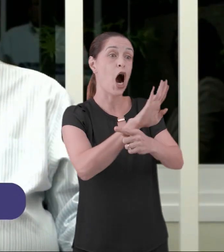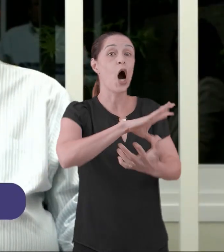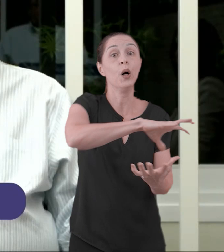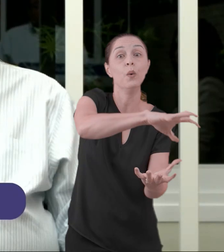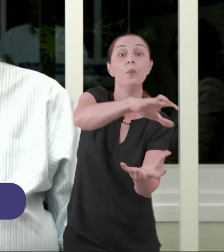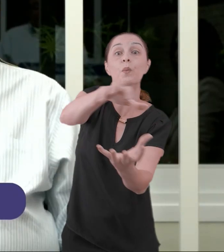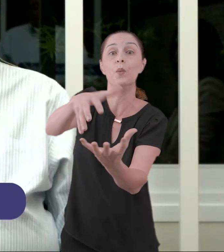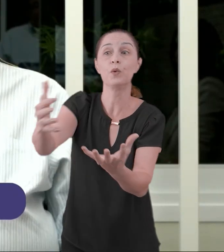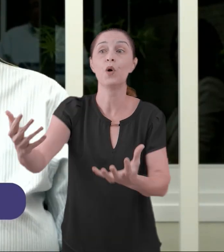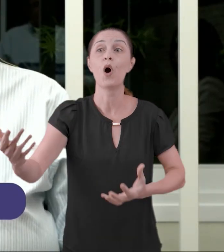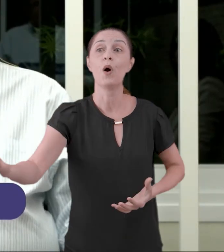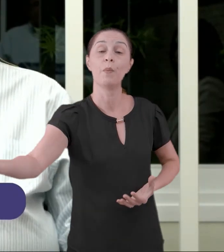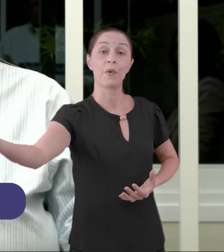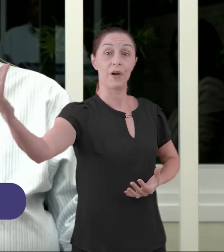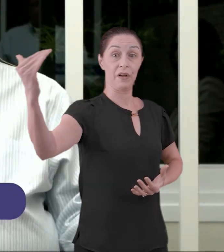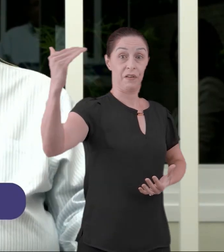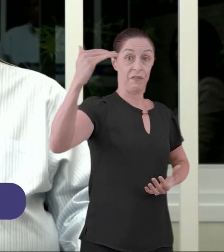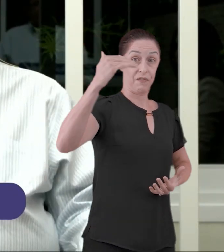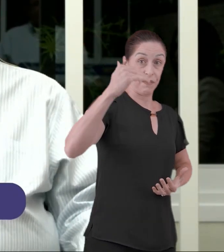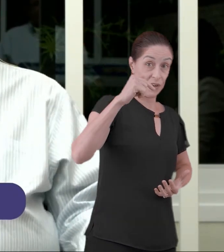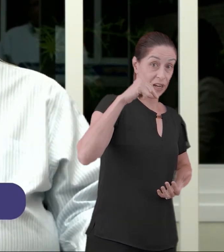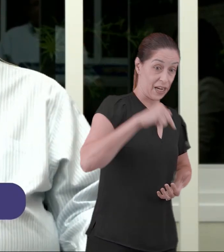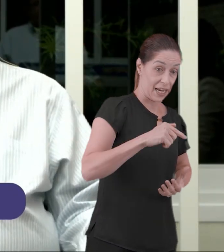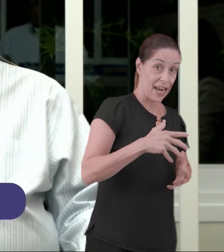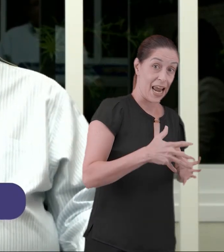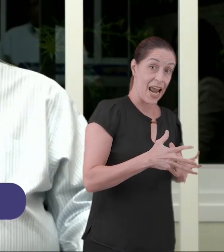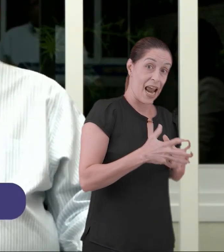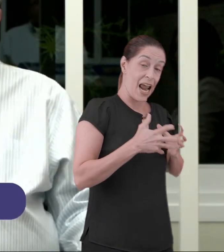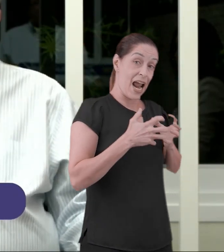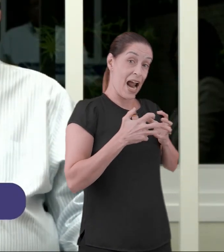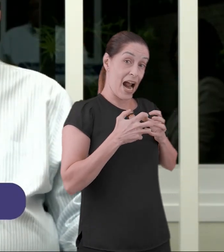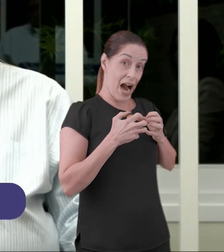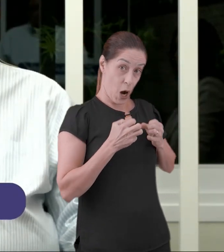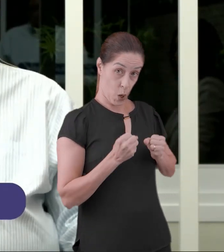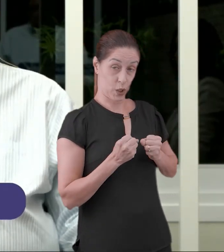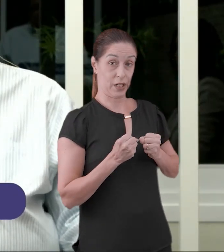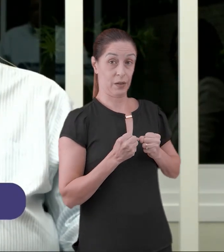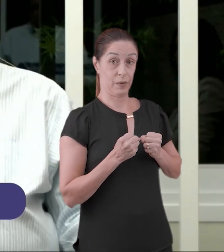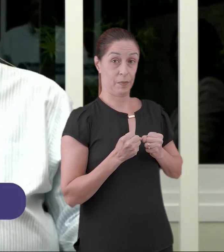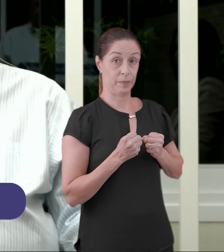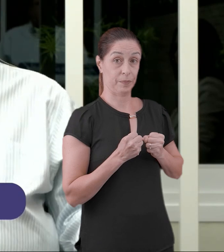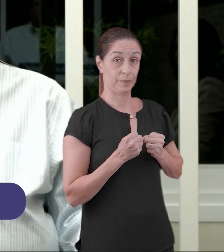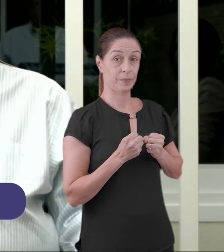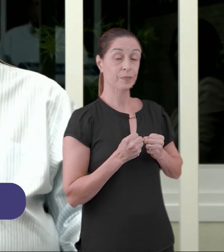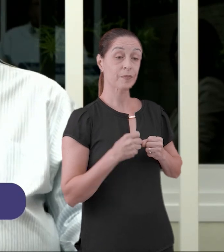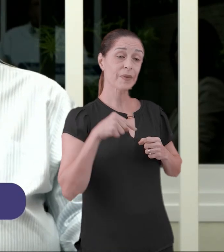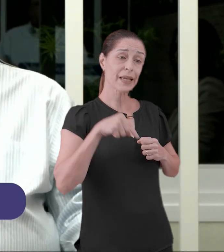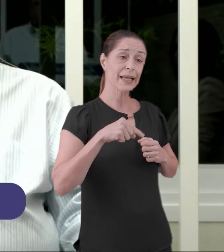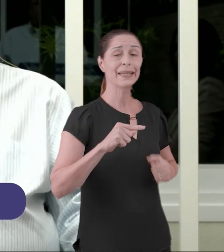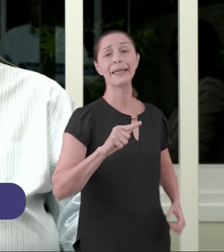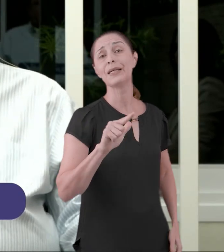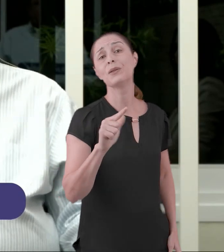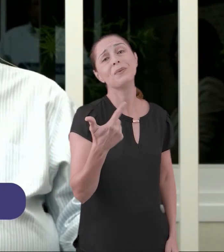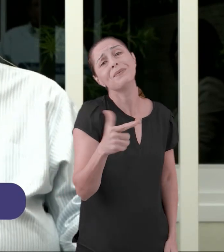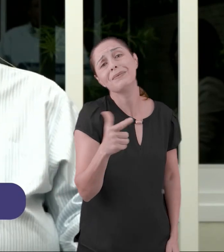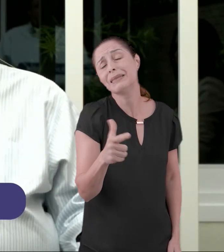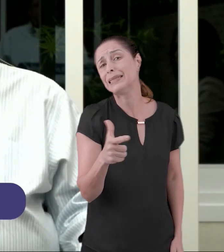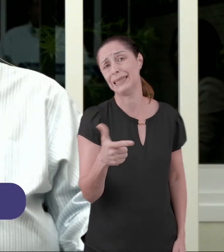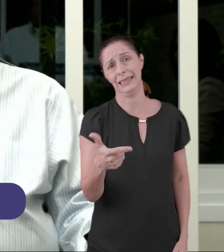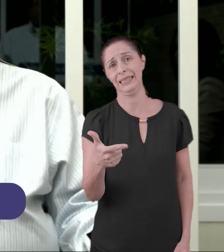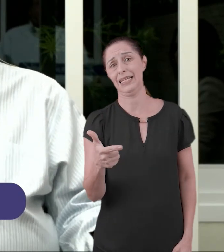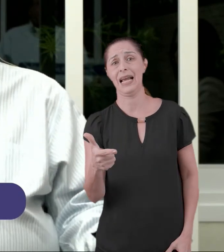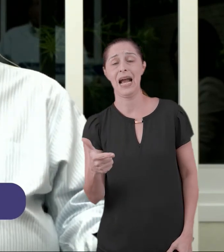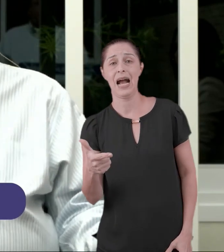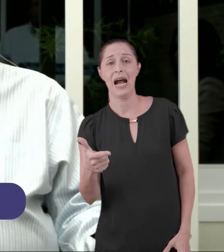E o que a gente tem visto é que faltava, por parte da nossa igreja, um trabalho